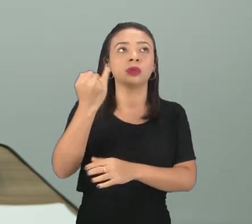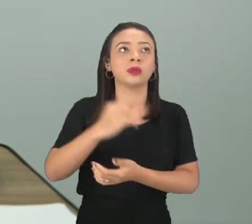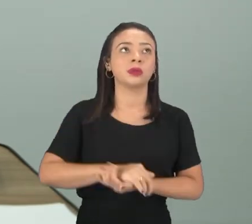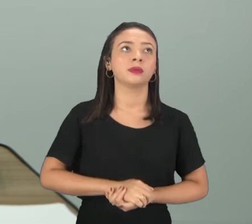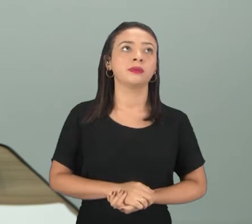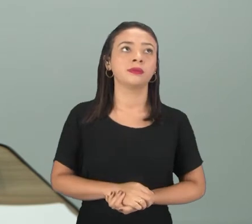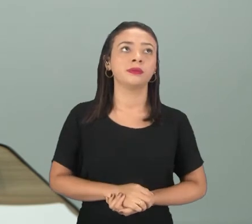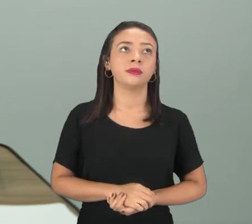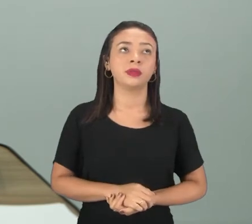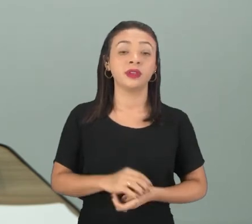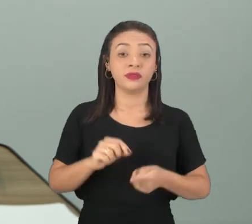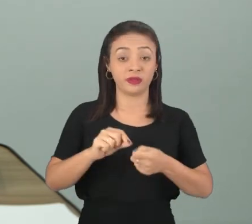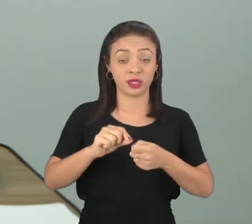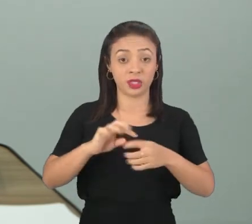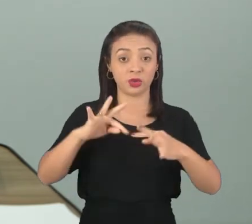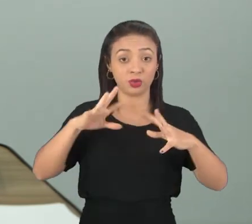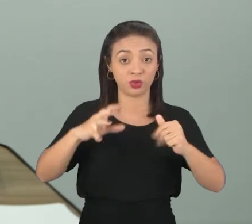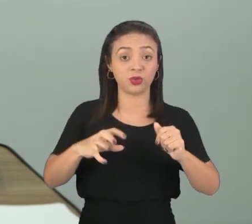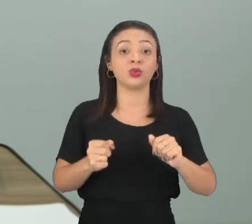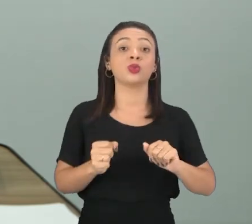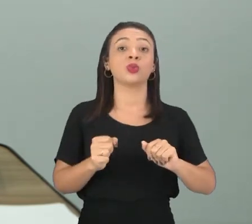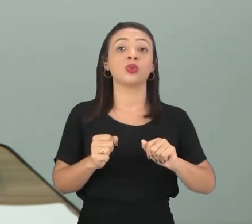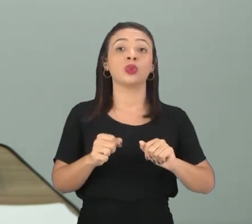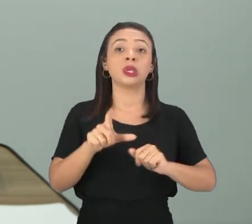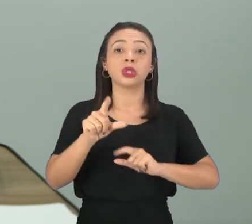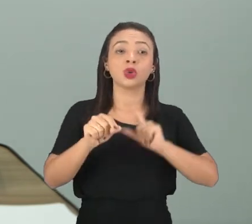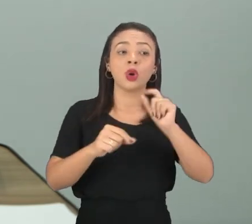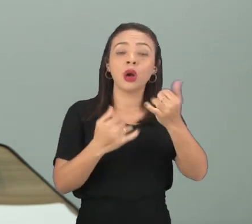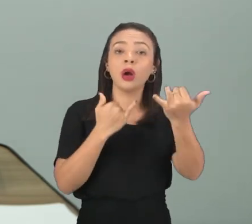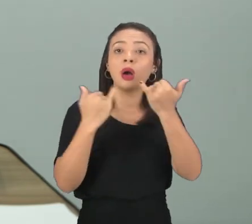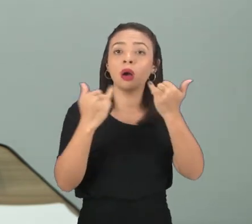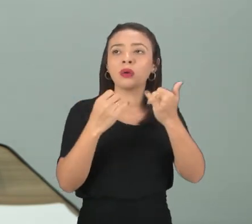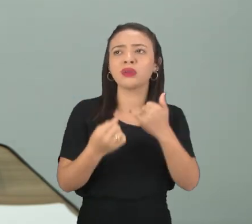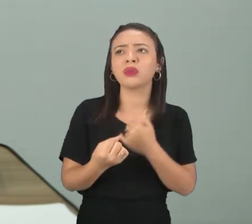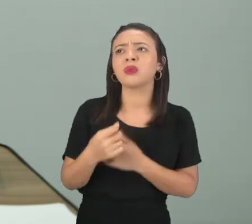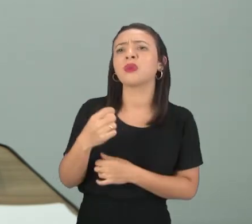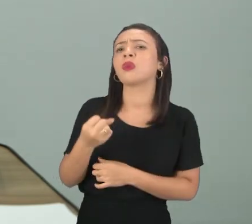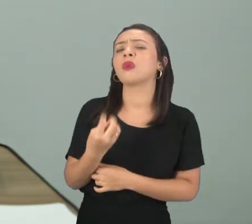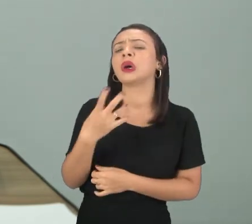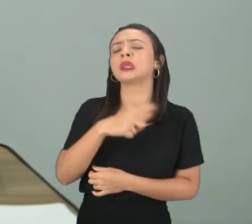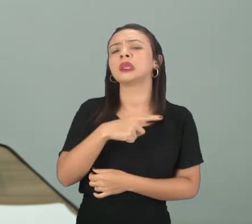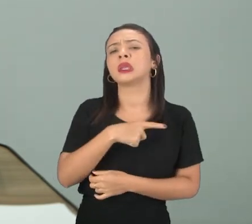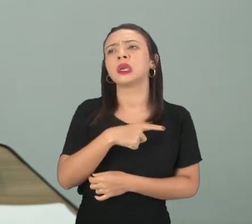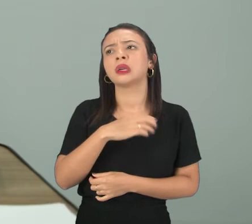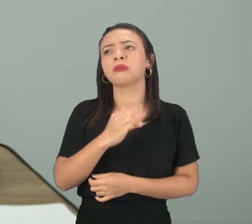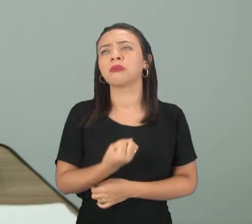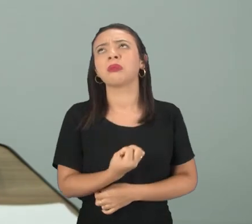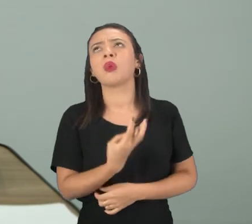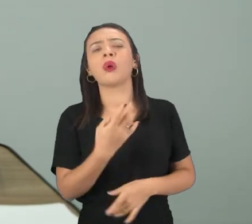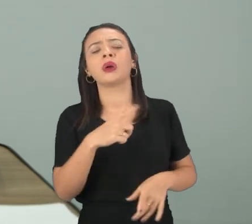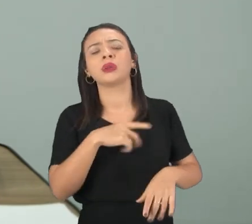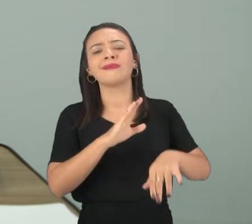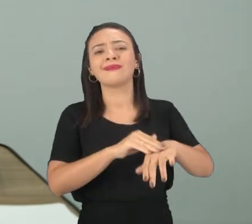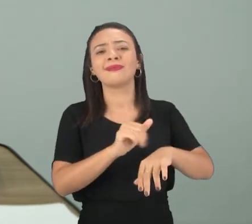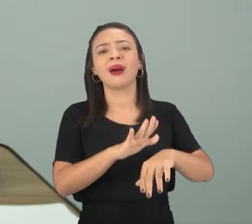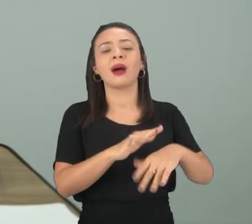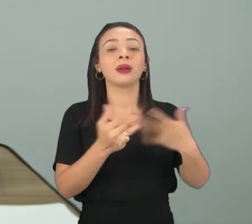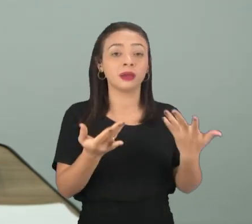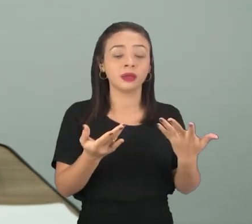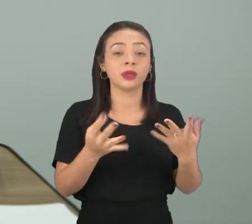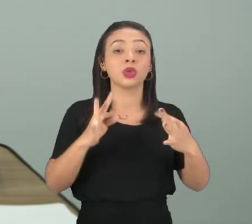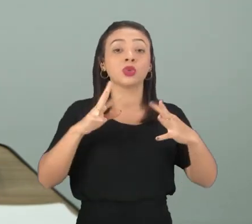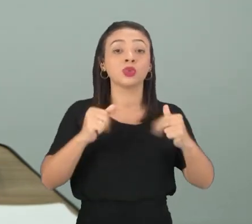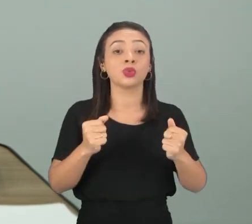e a gente fazendo essa situações e tirando as informações quanto alguém tinha quanto ele tem a mais essa situação